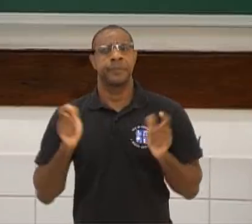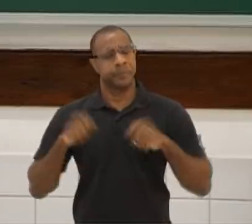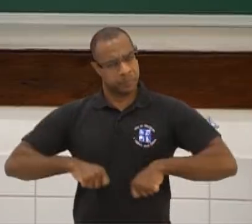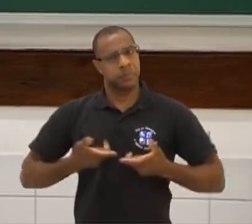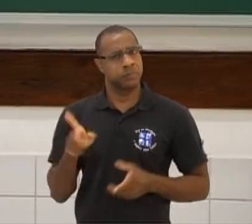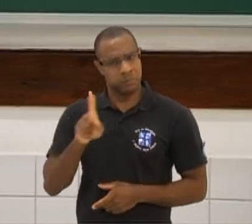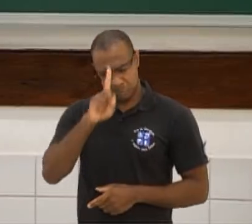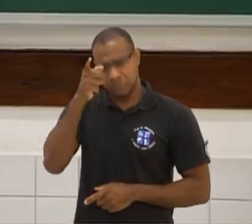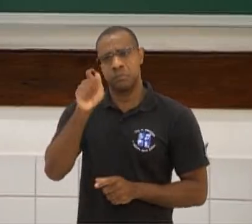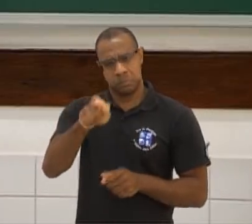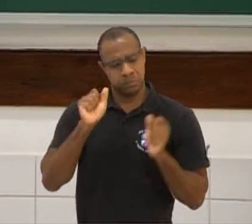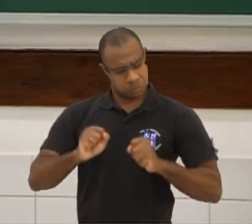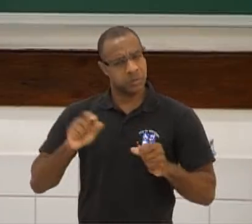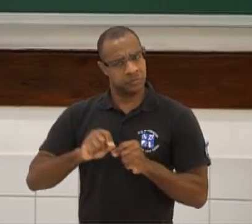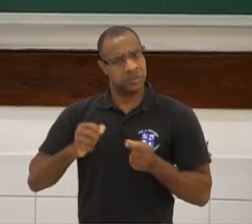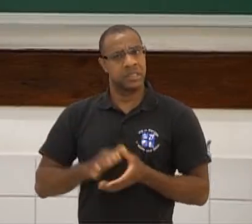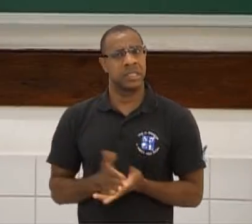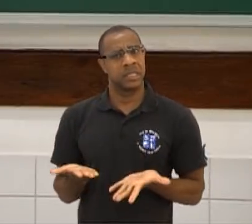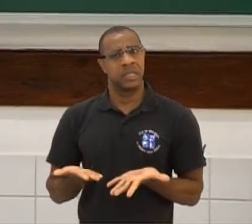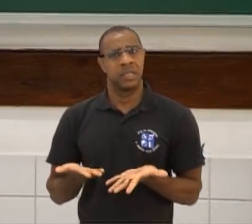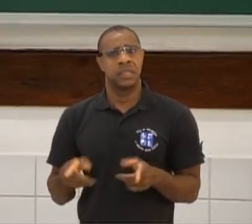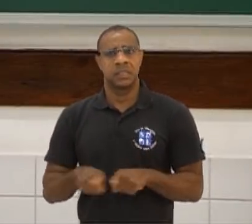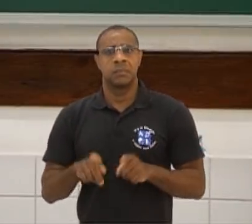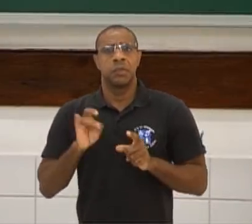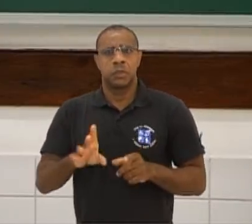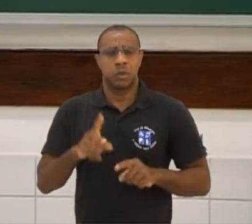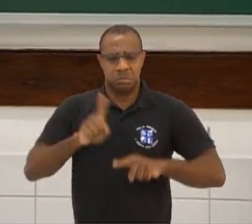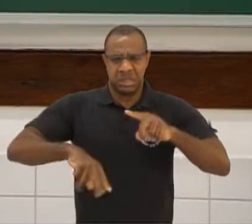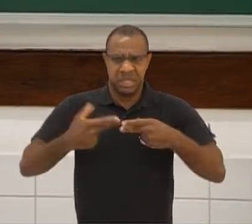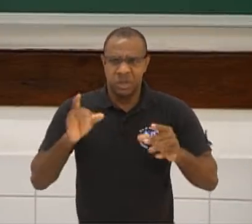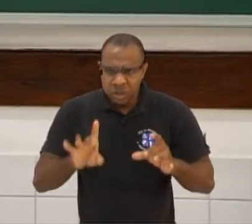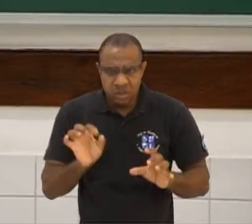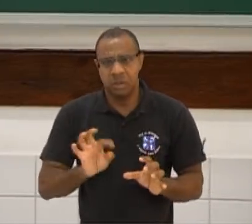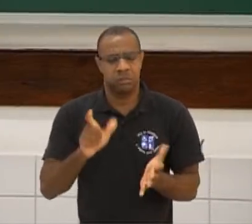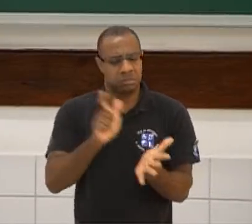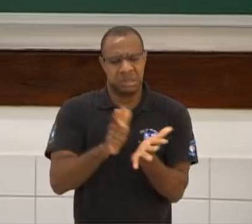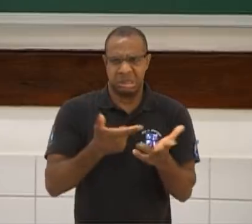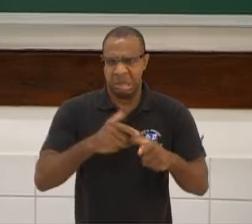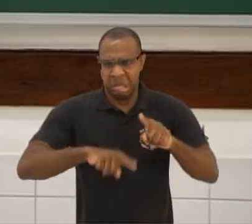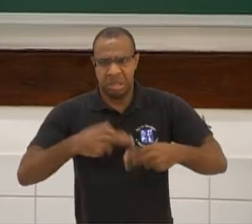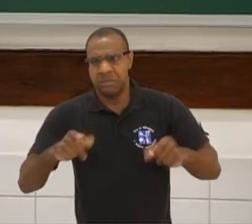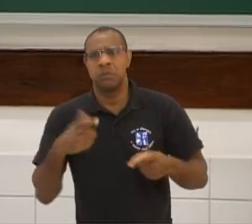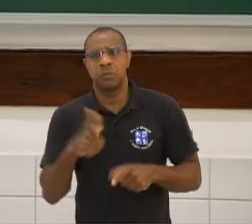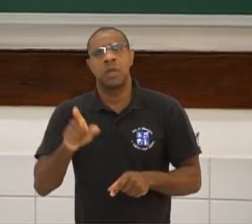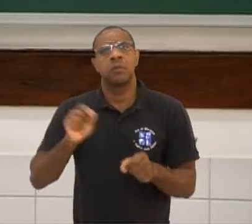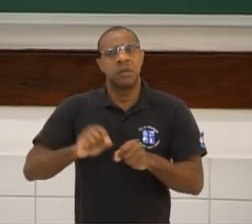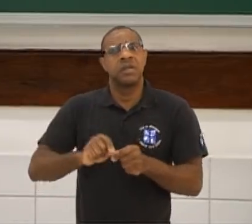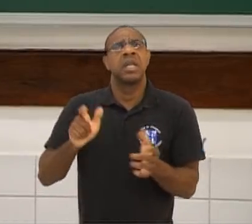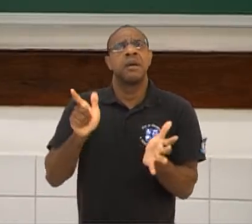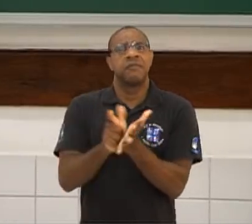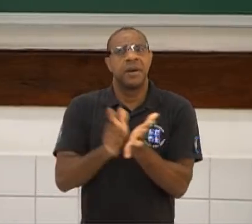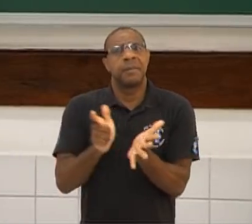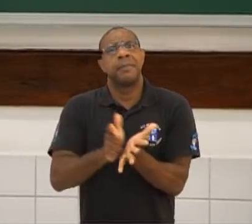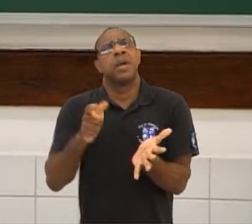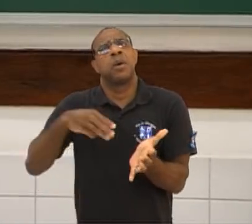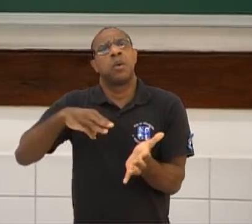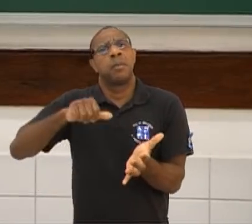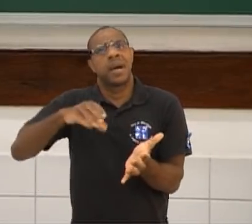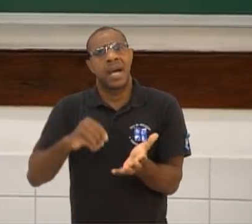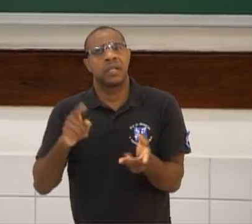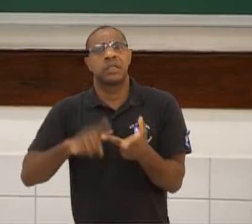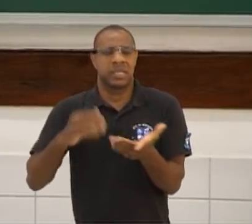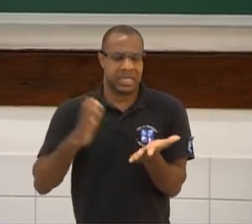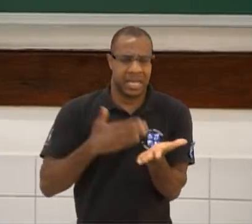pode criar não só com material sulfite, você pode fazer em folha de almaço, você pode fazer em